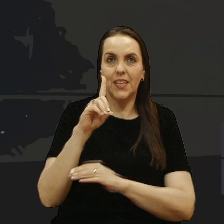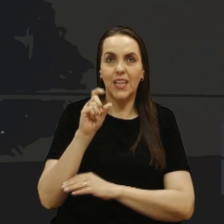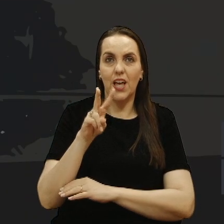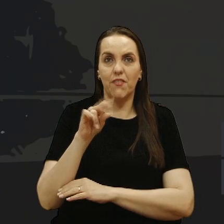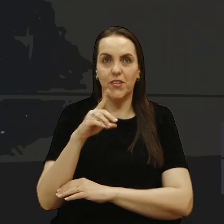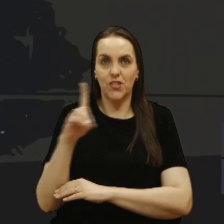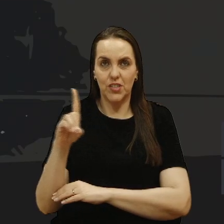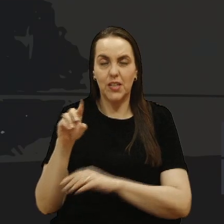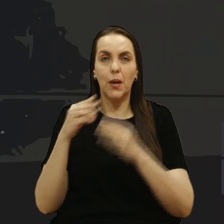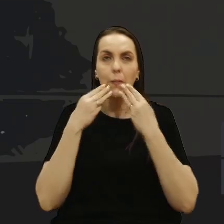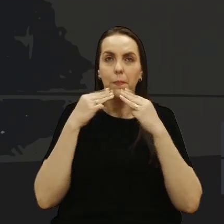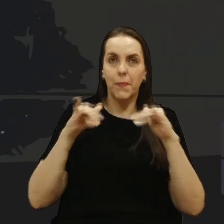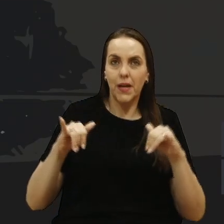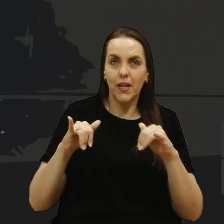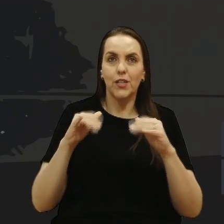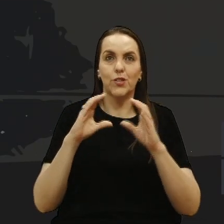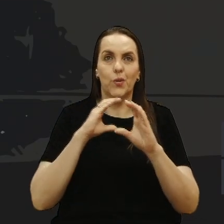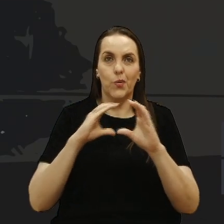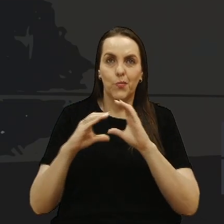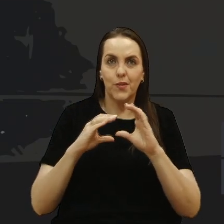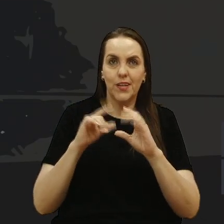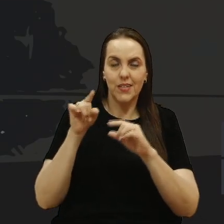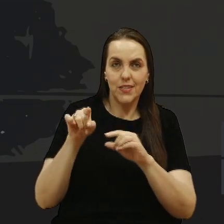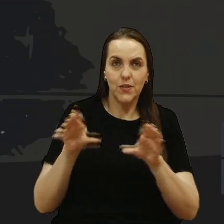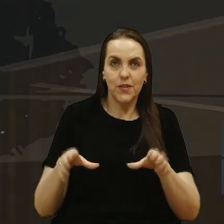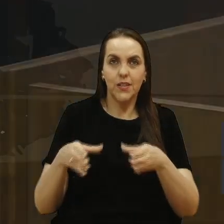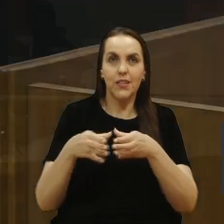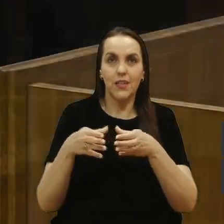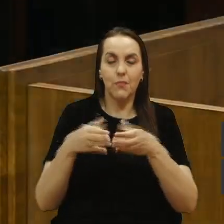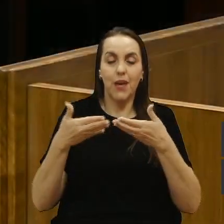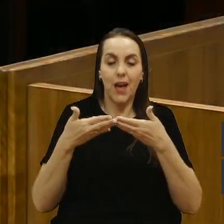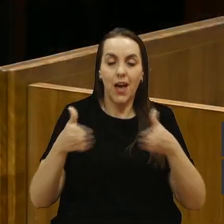de marketing, de comunicação, pela